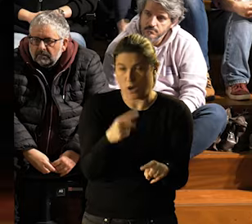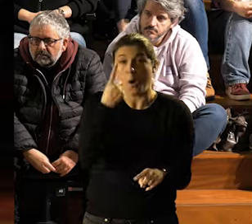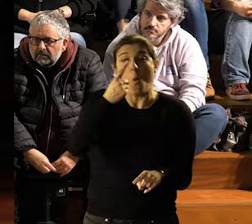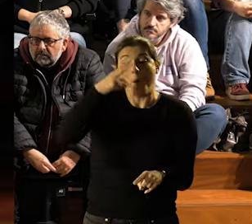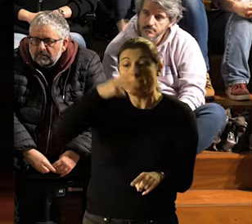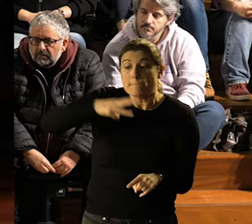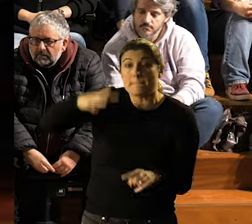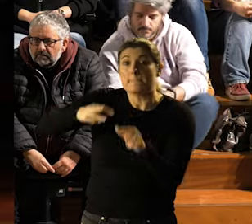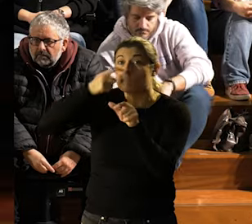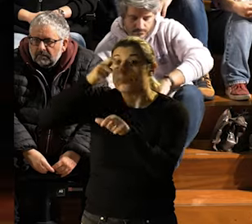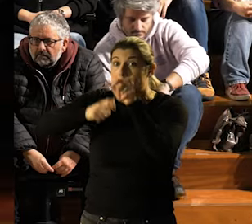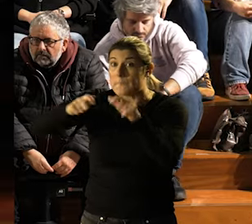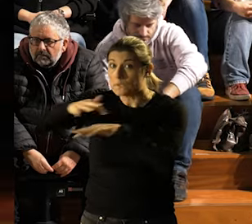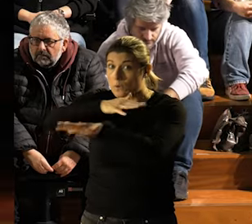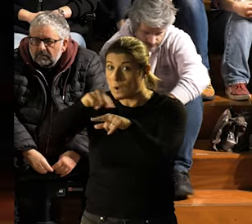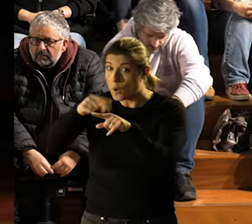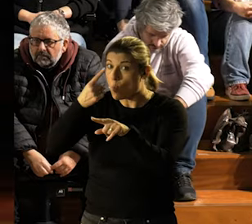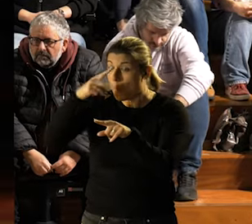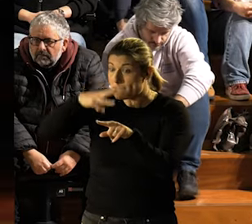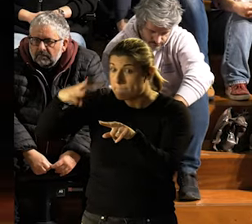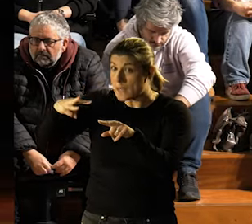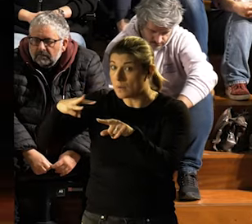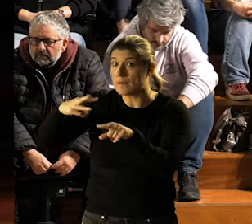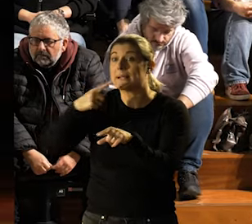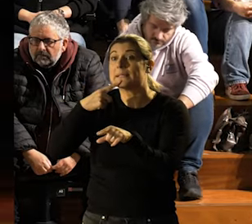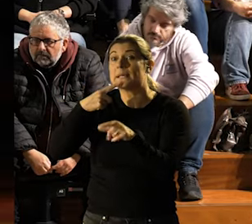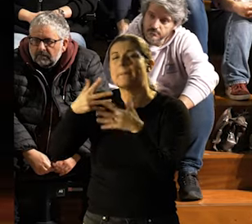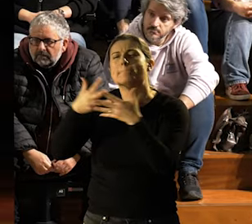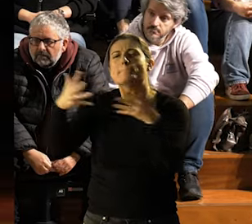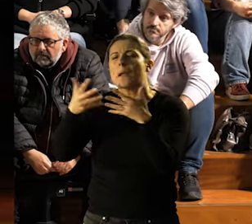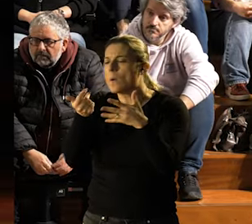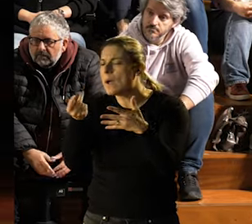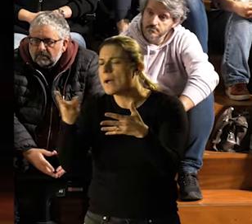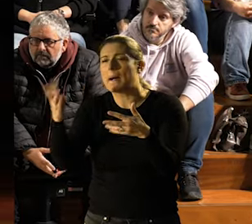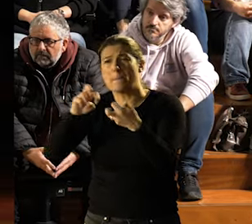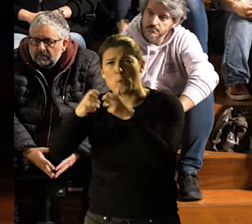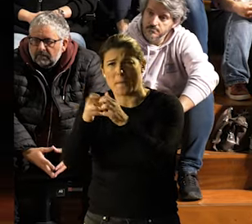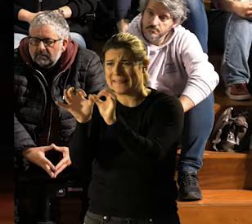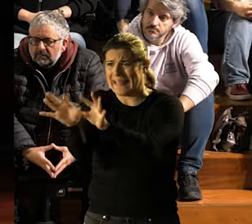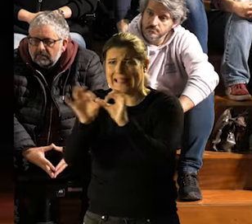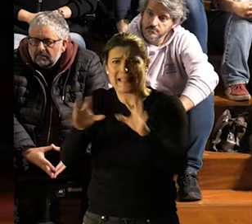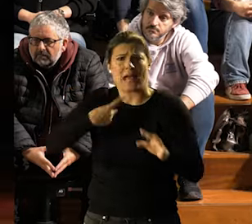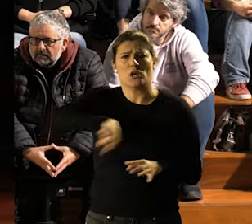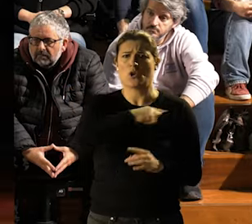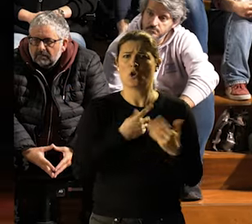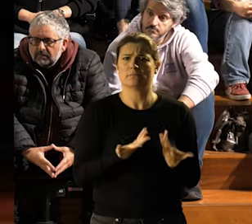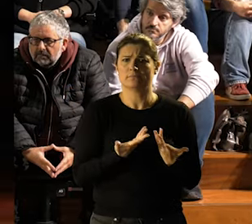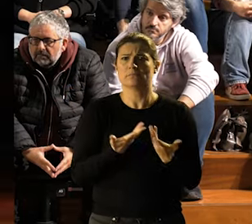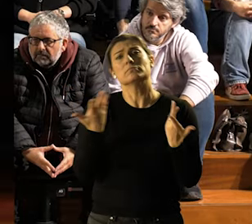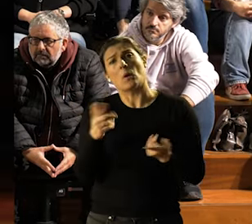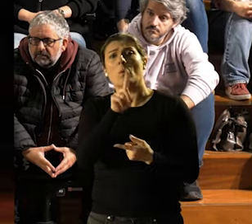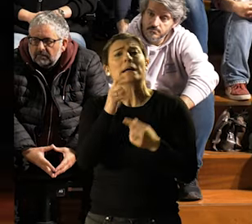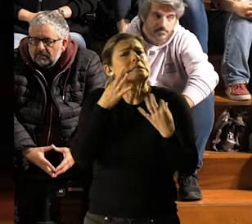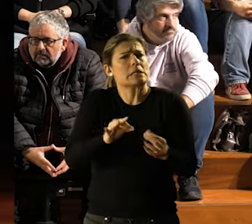milhão de pessoas 1 milhão de pessoas na sua larga maioria com os mesmos problemas que nós então a questão é